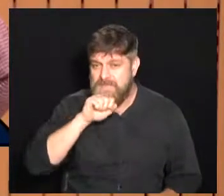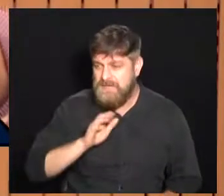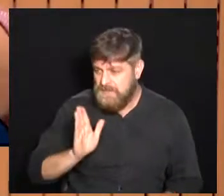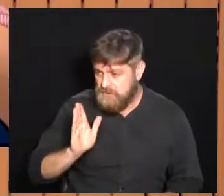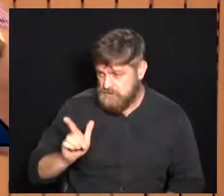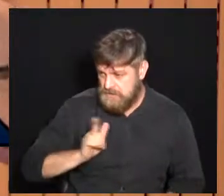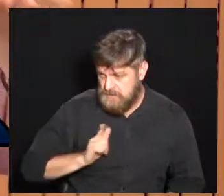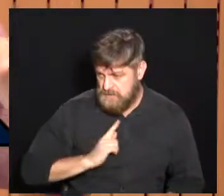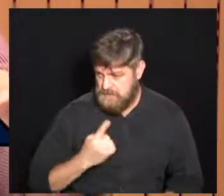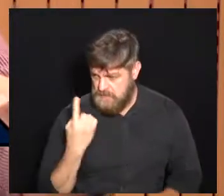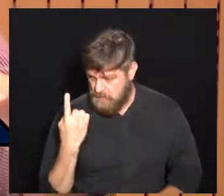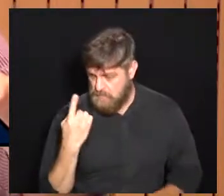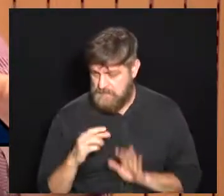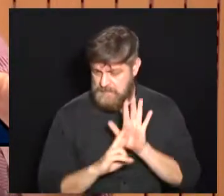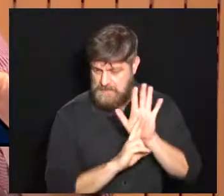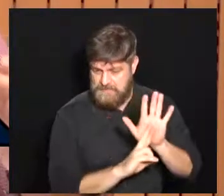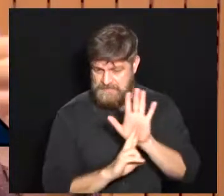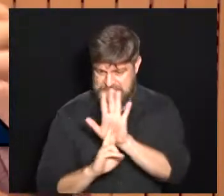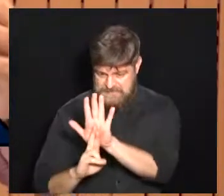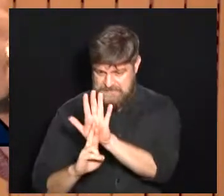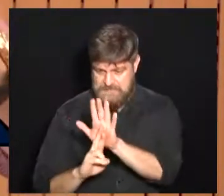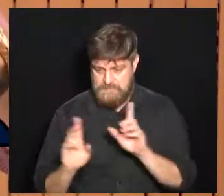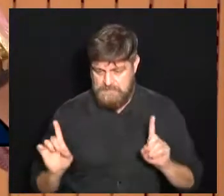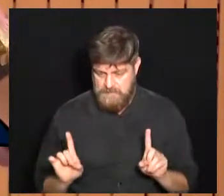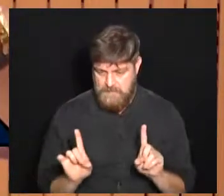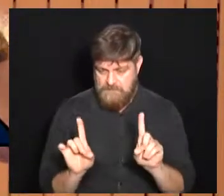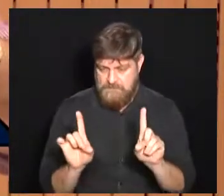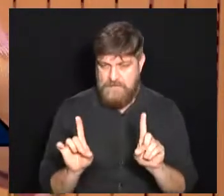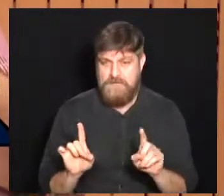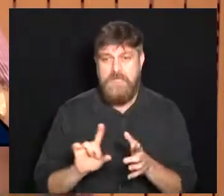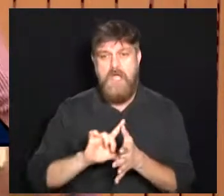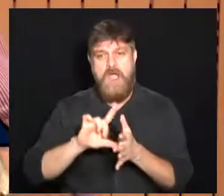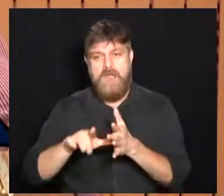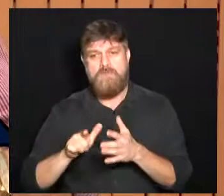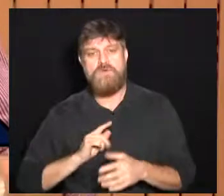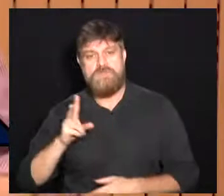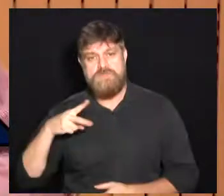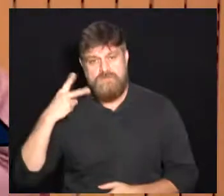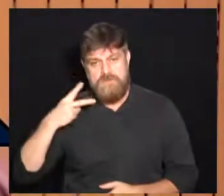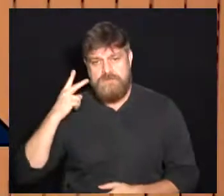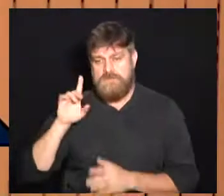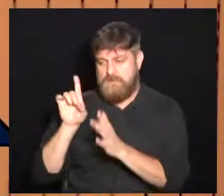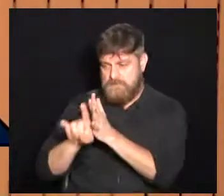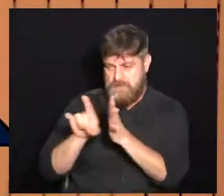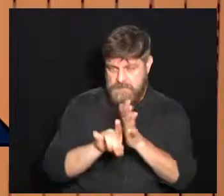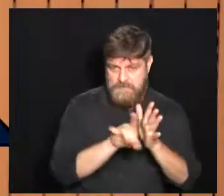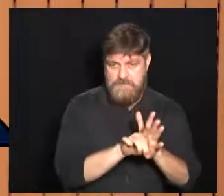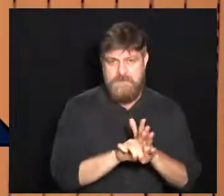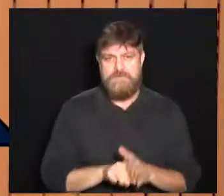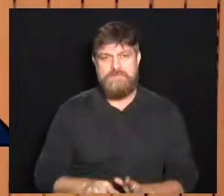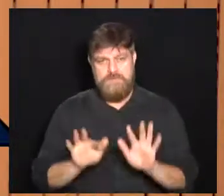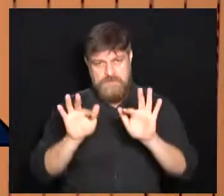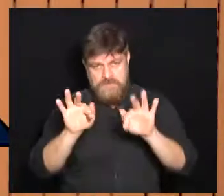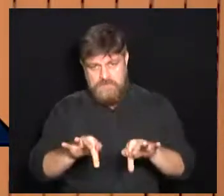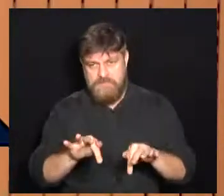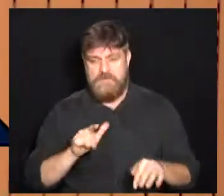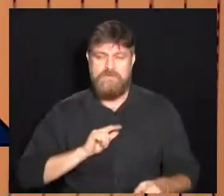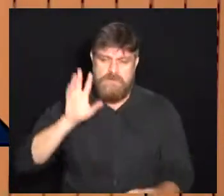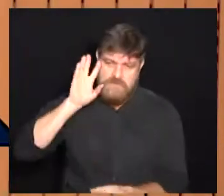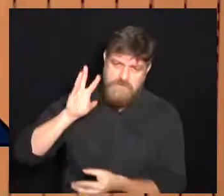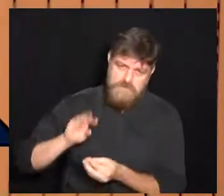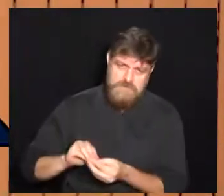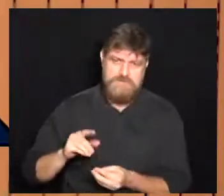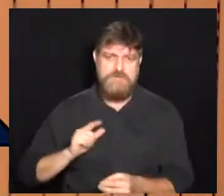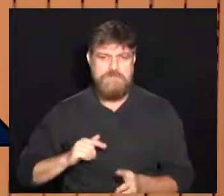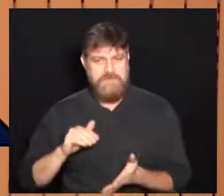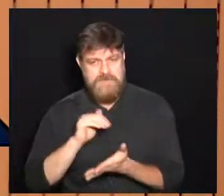uma representação para cada escola, e depois dos vereadores. E, por fim, então, as conclusões, a fala